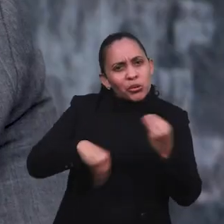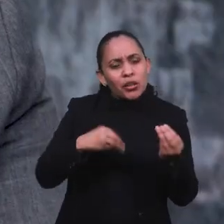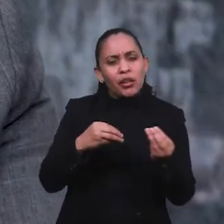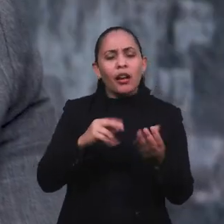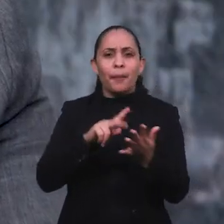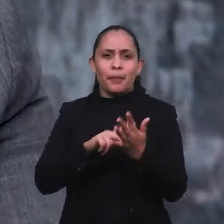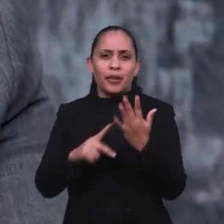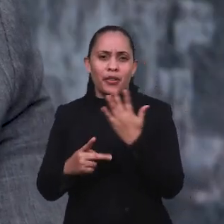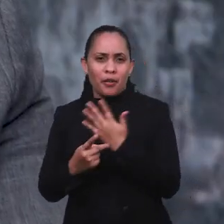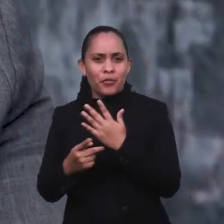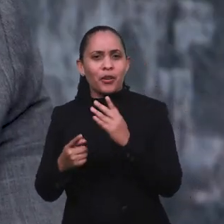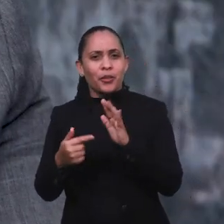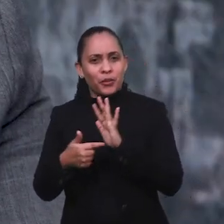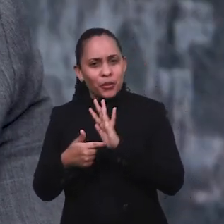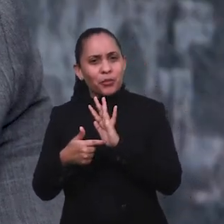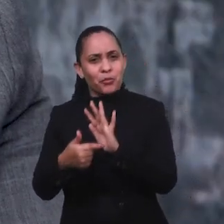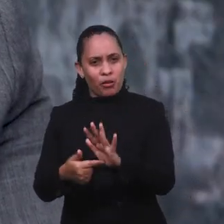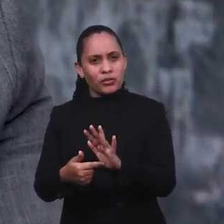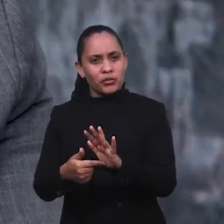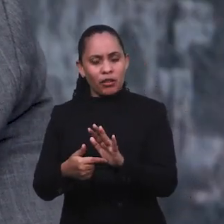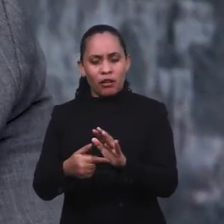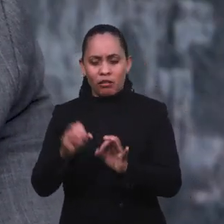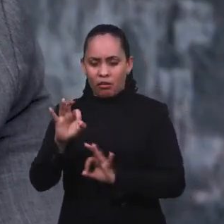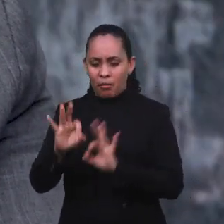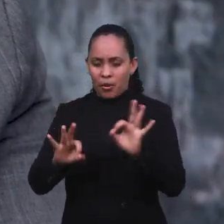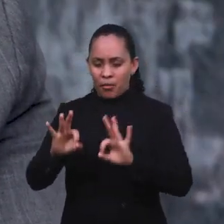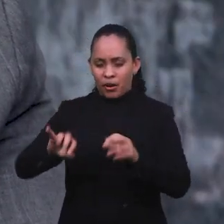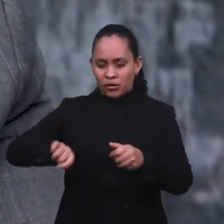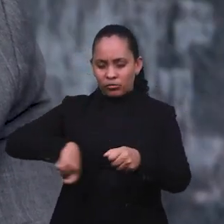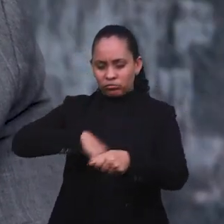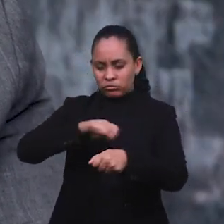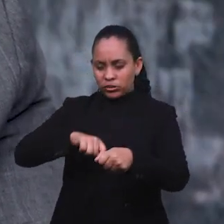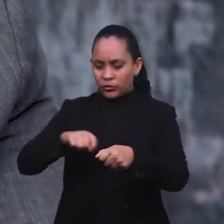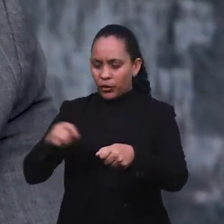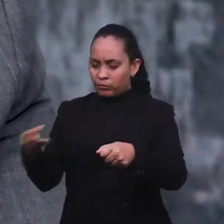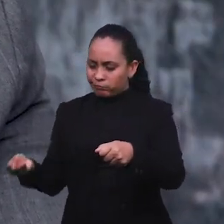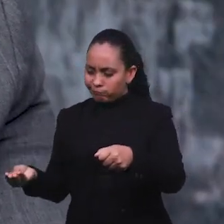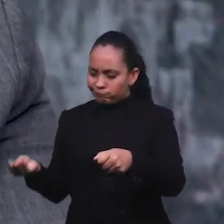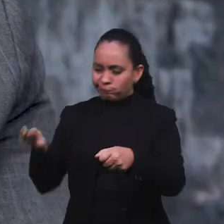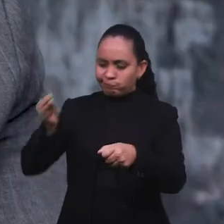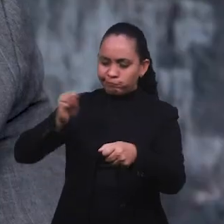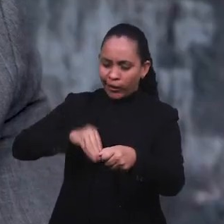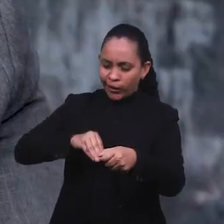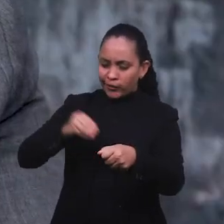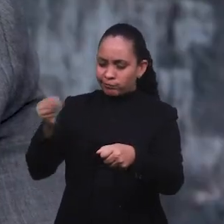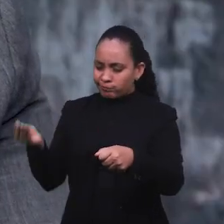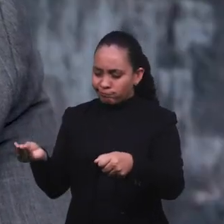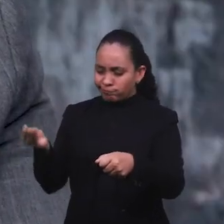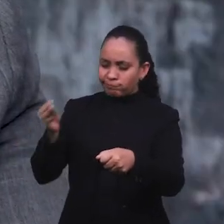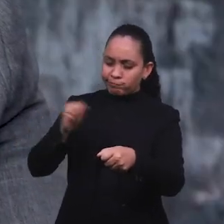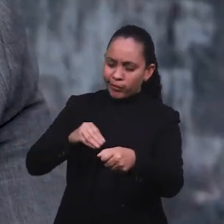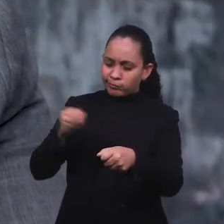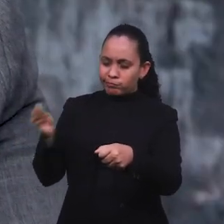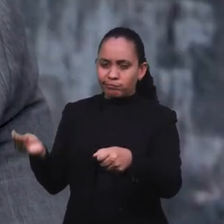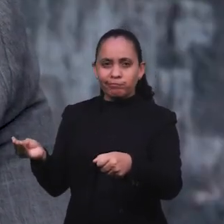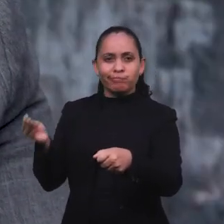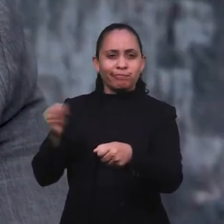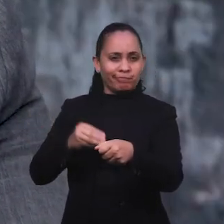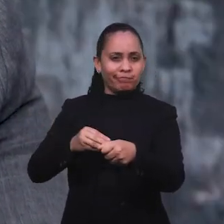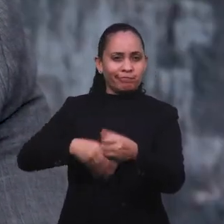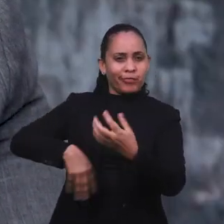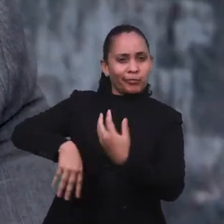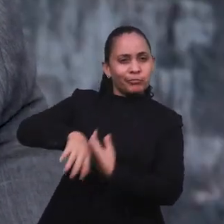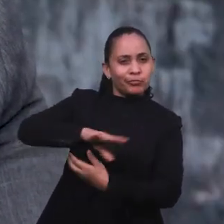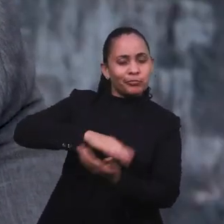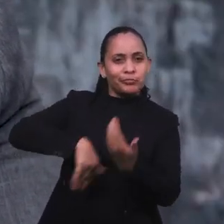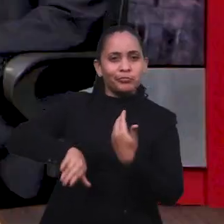das parábolas do reino que Jesus contou, né? Esse fermento que vai entrando e que vai descaracterizando o evangelho genuíno de Jesus